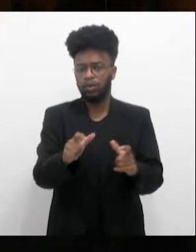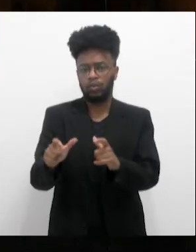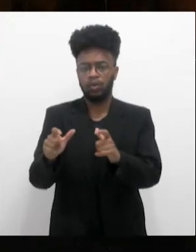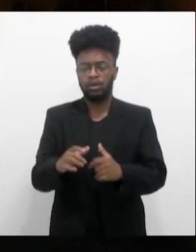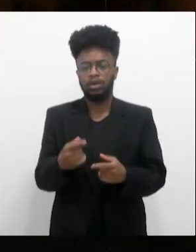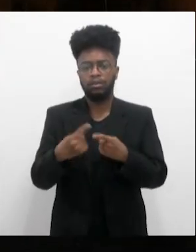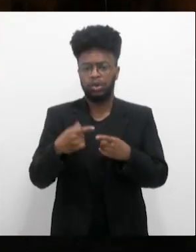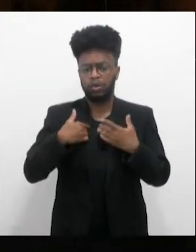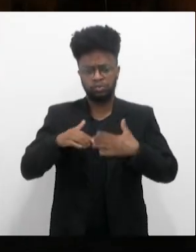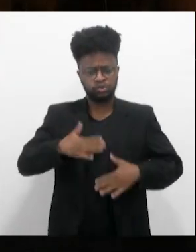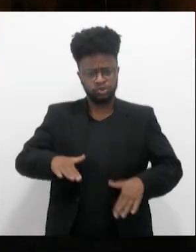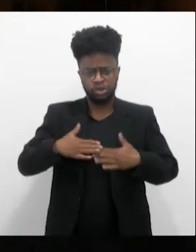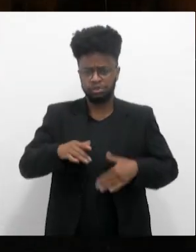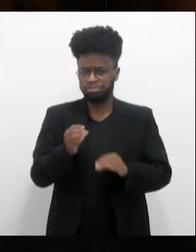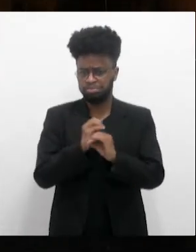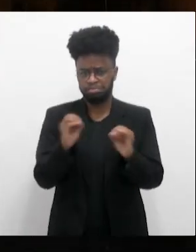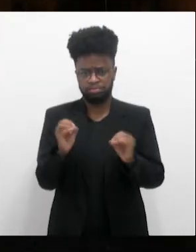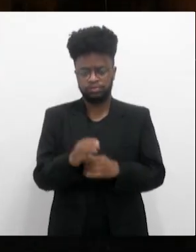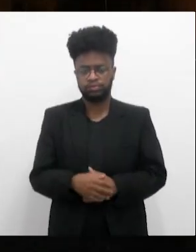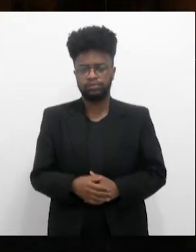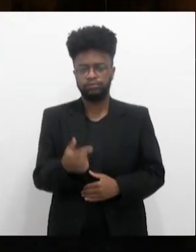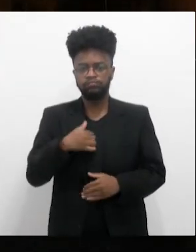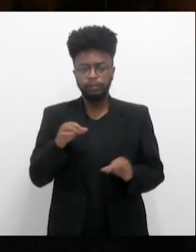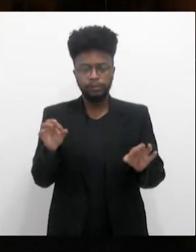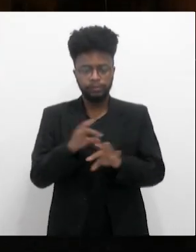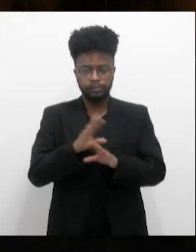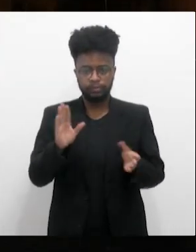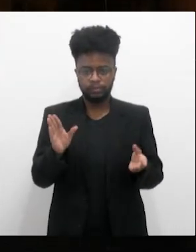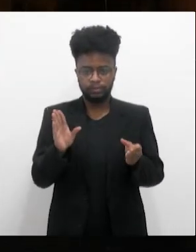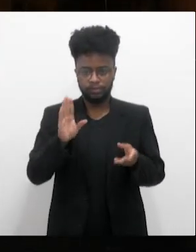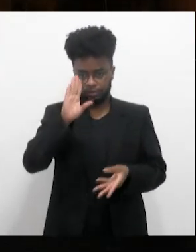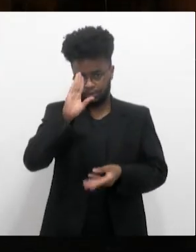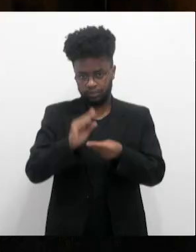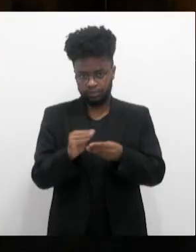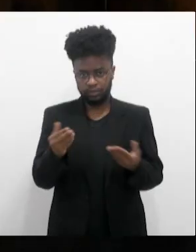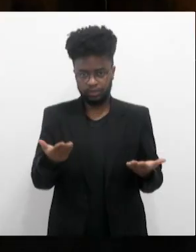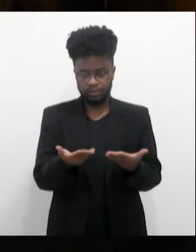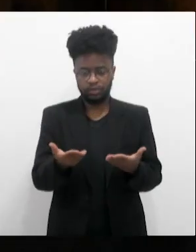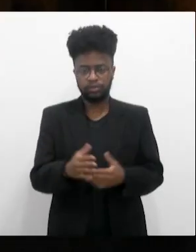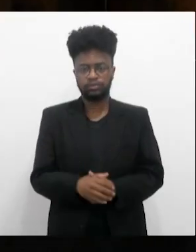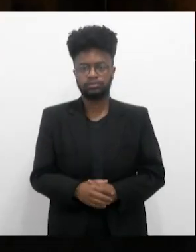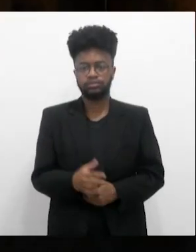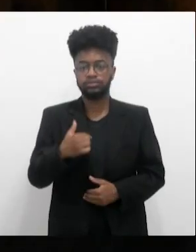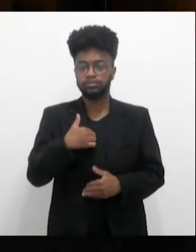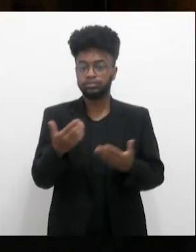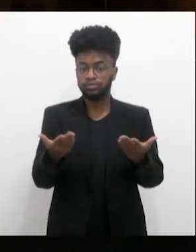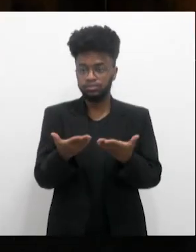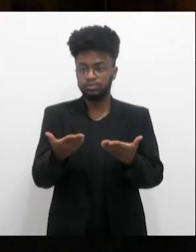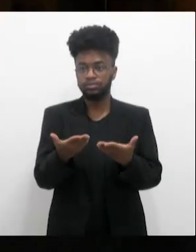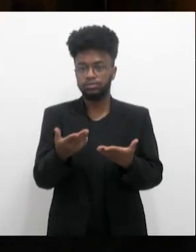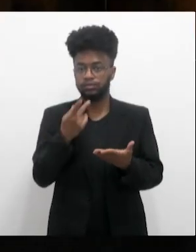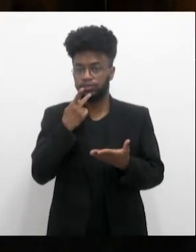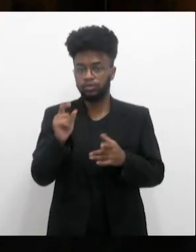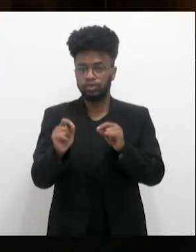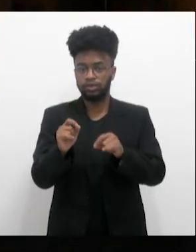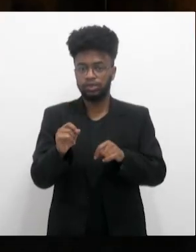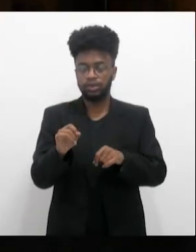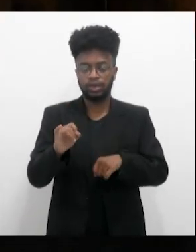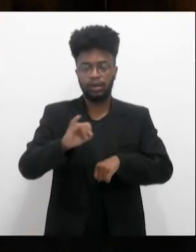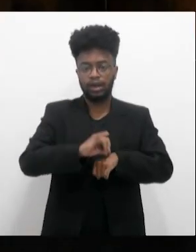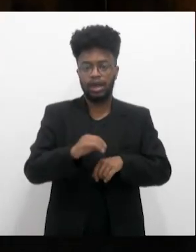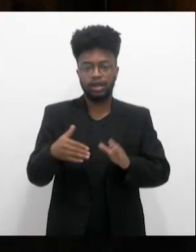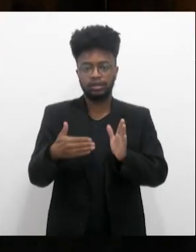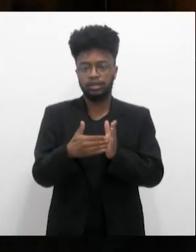vou descansar um minuto. E para concluir, senhora presidente, eu vi hoje, para ter ideia que eu falei que eu vinha da capital até o